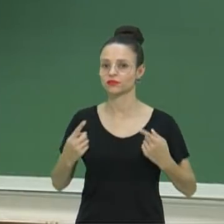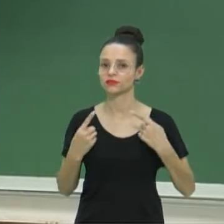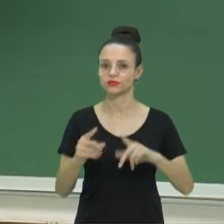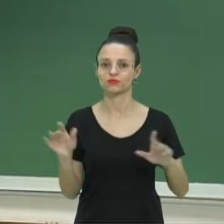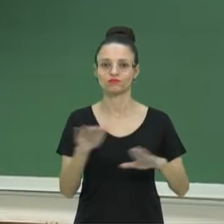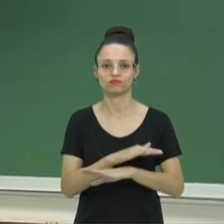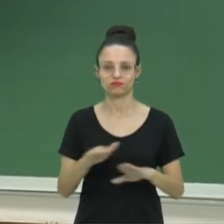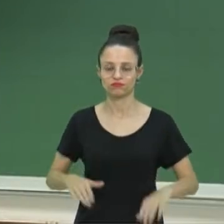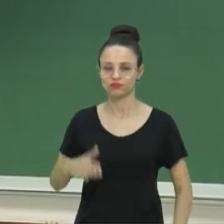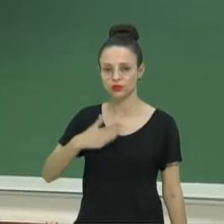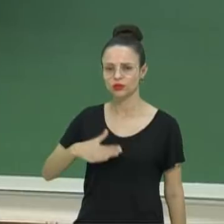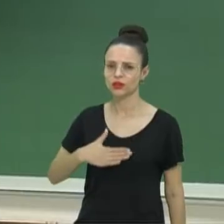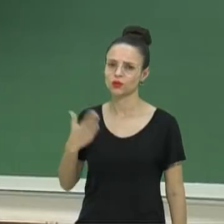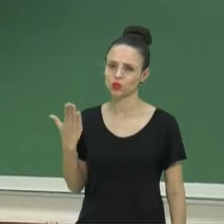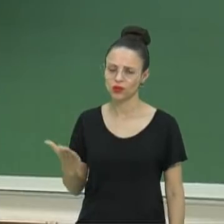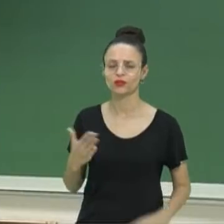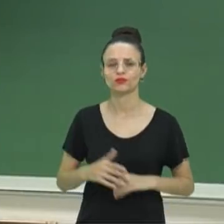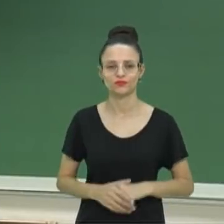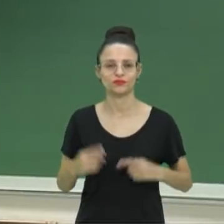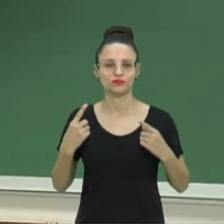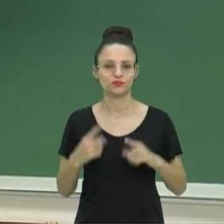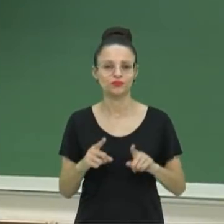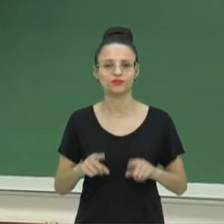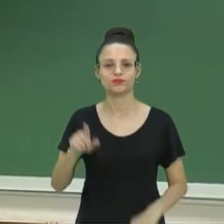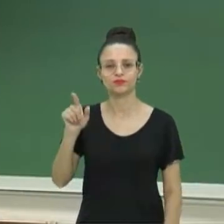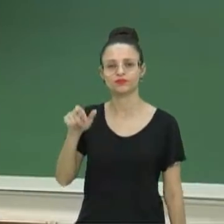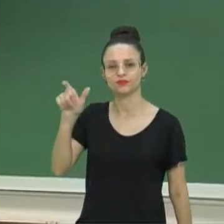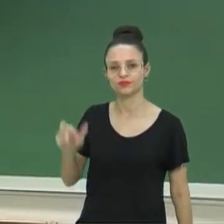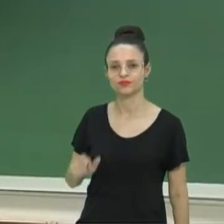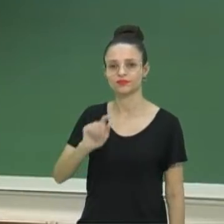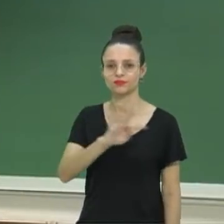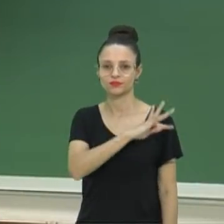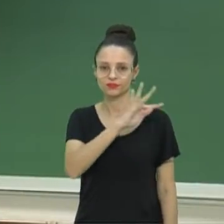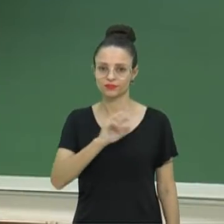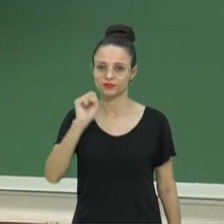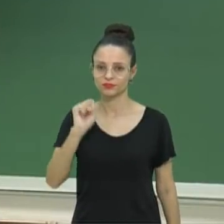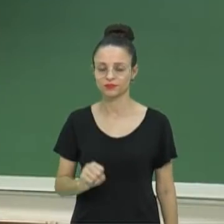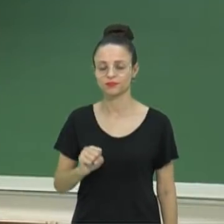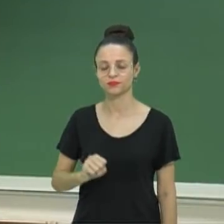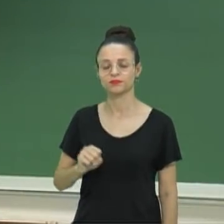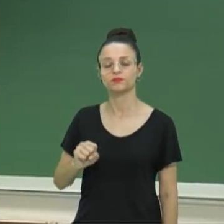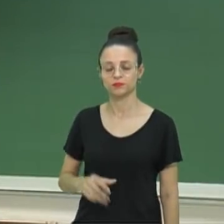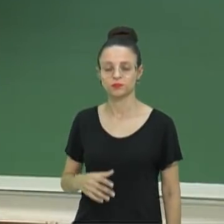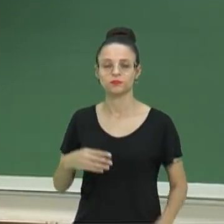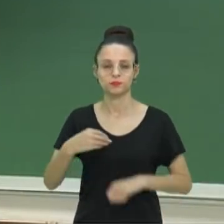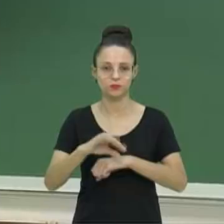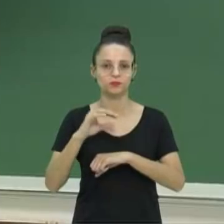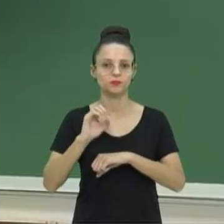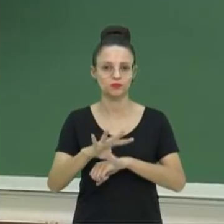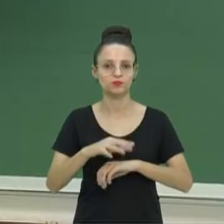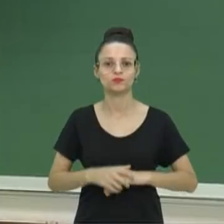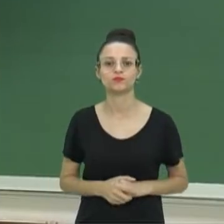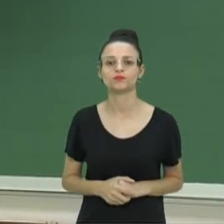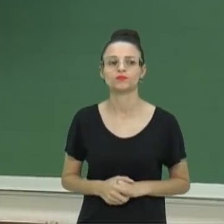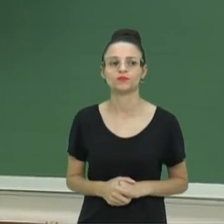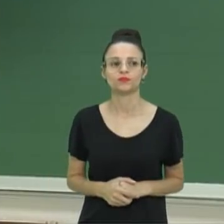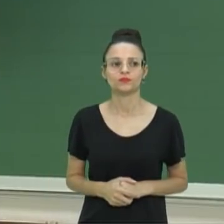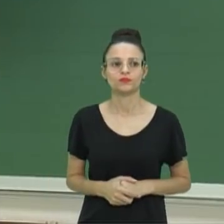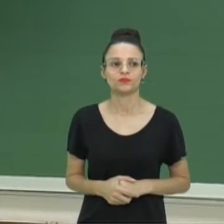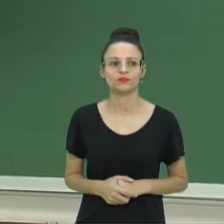Então, bem tranquilo essa situação de desafio que o técnico pode estar fazendo a arbitragem, né? Então, está aqui a